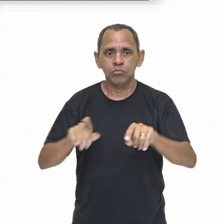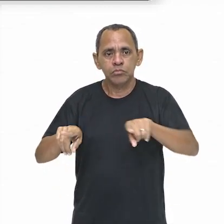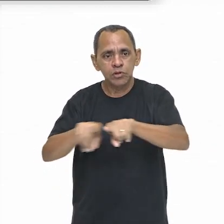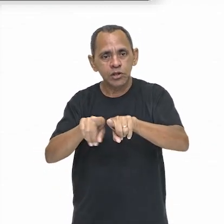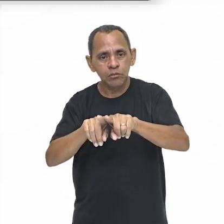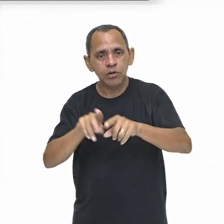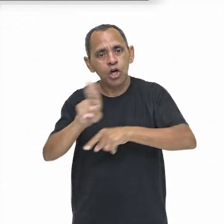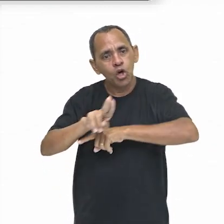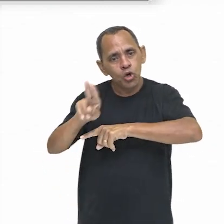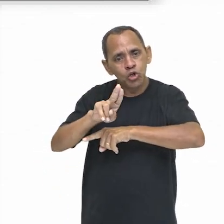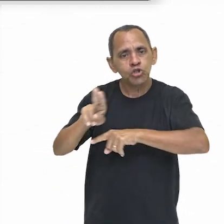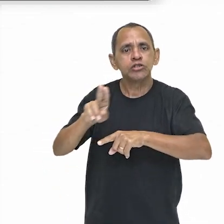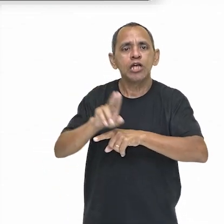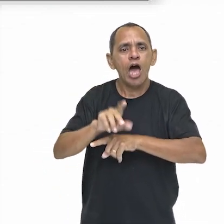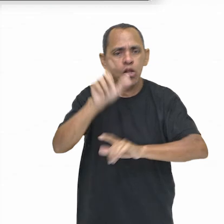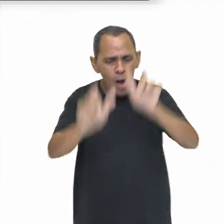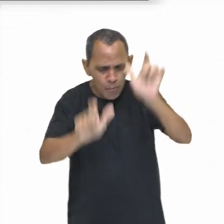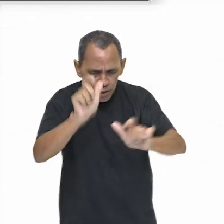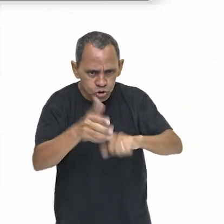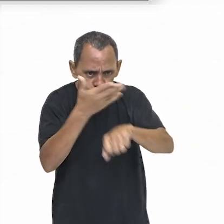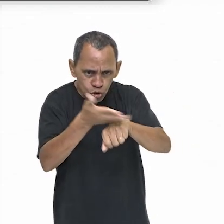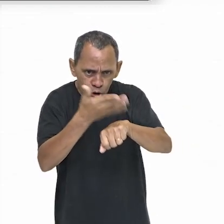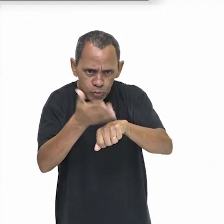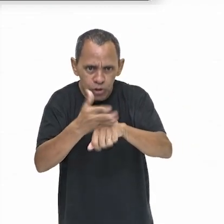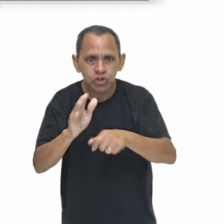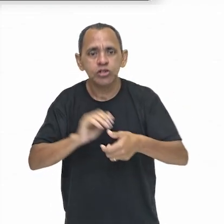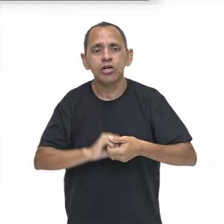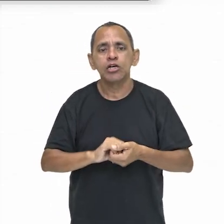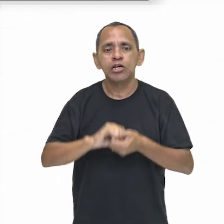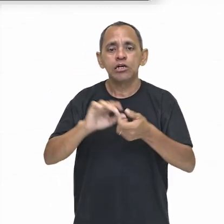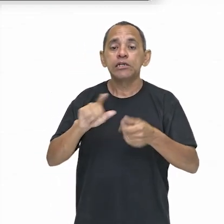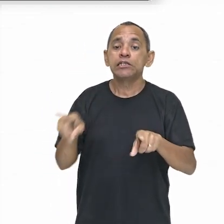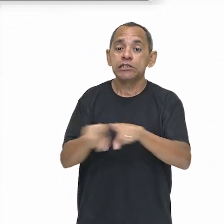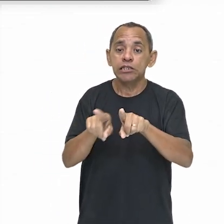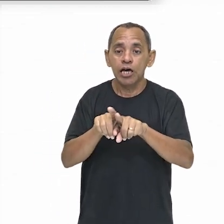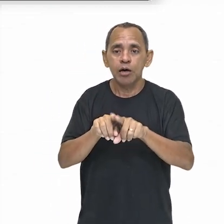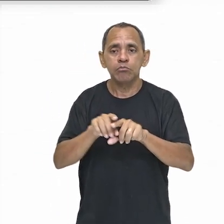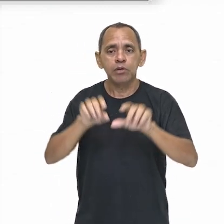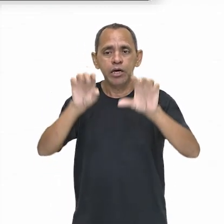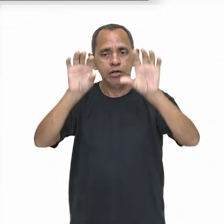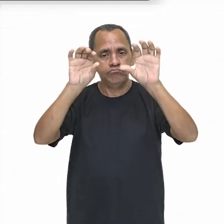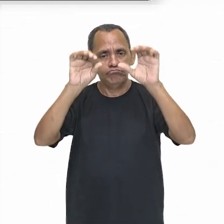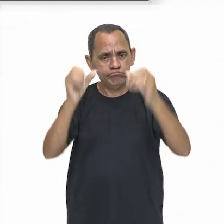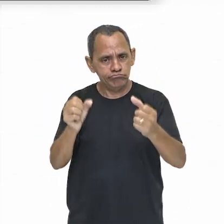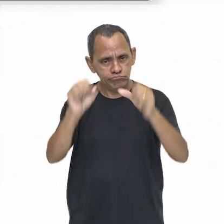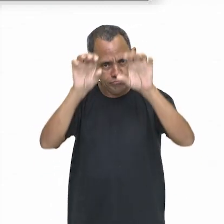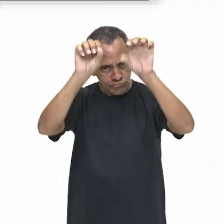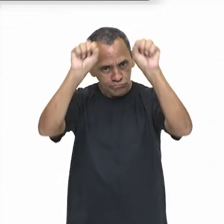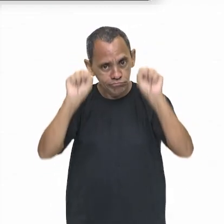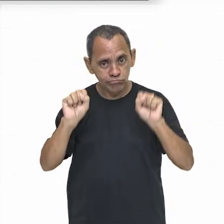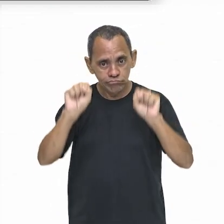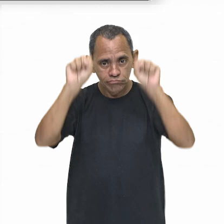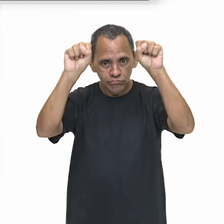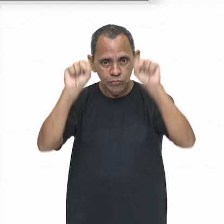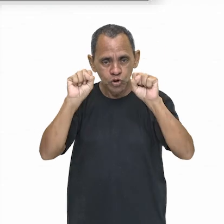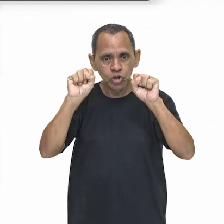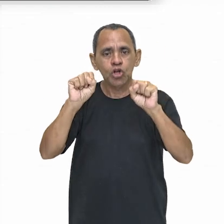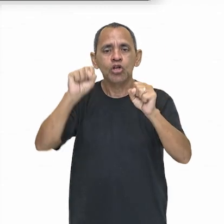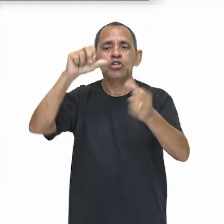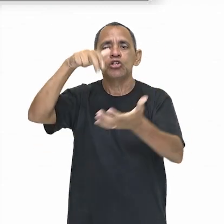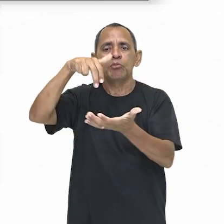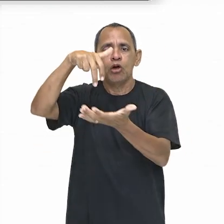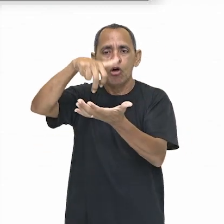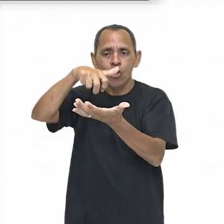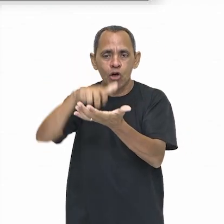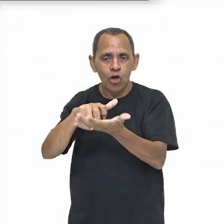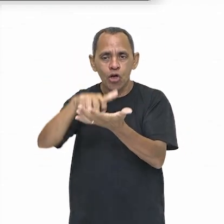para quem pratica esse exercício, barra fixa ou pull-ups, agachamentos livres,